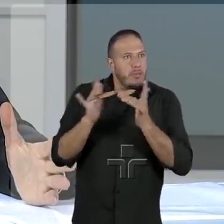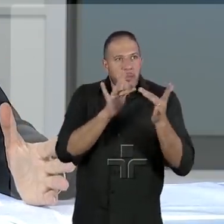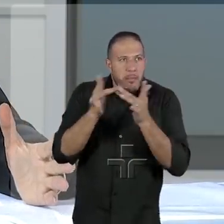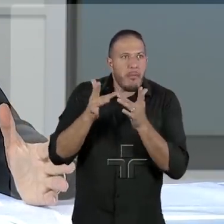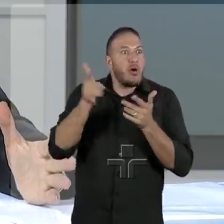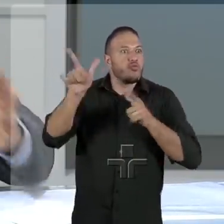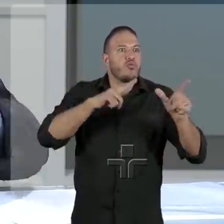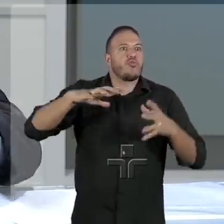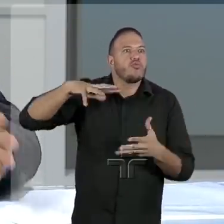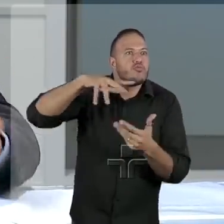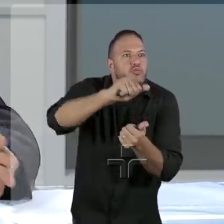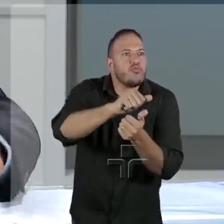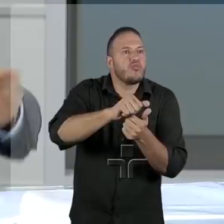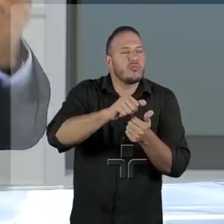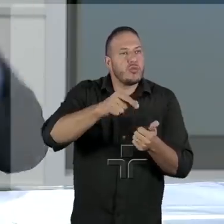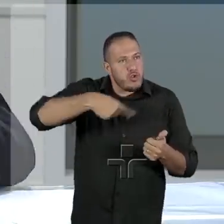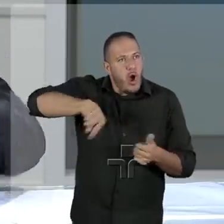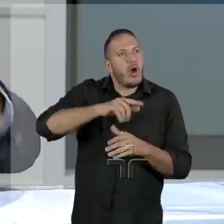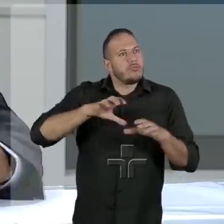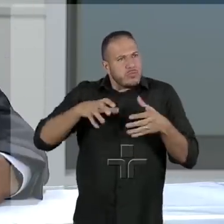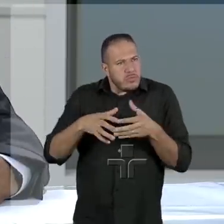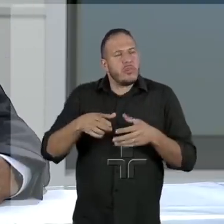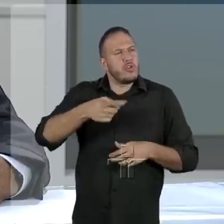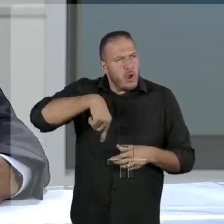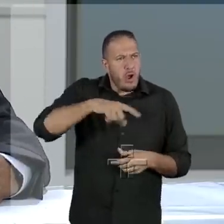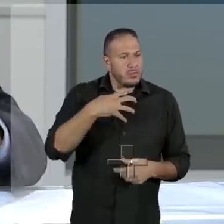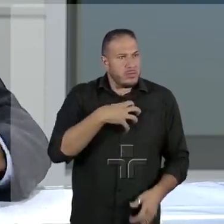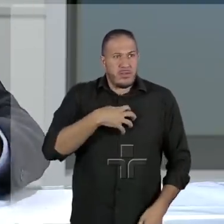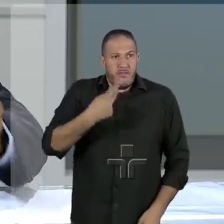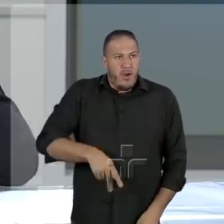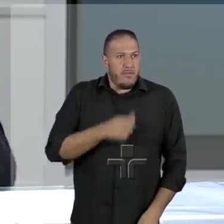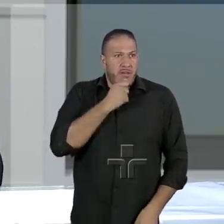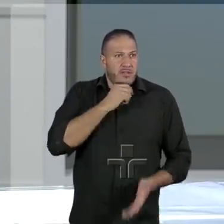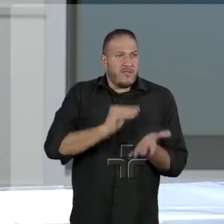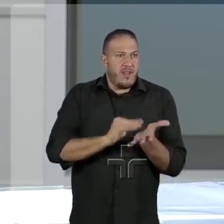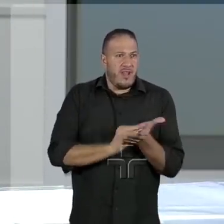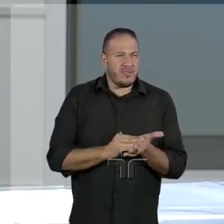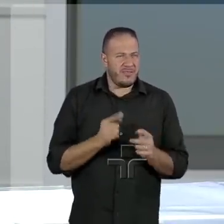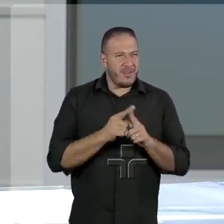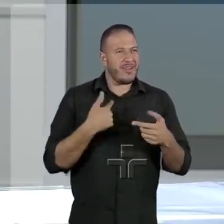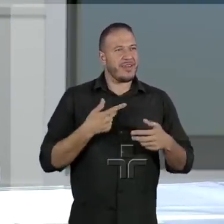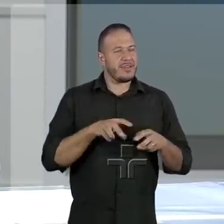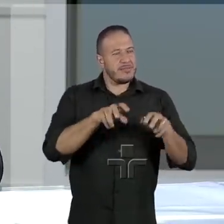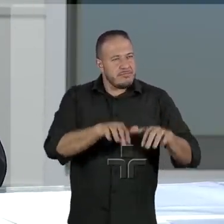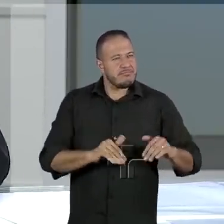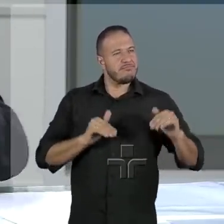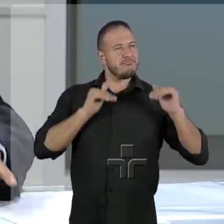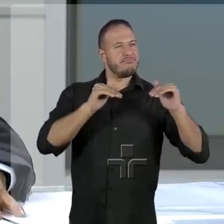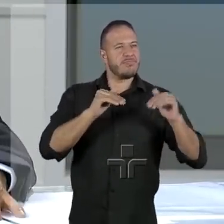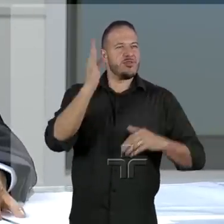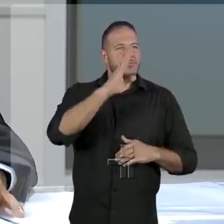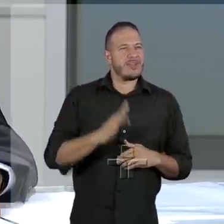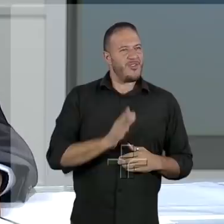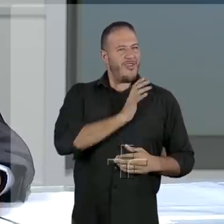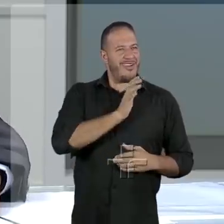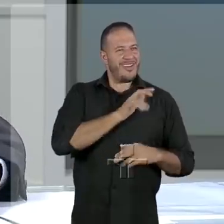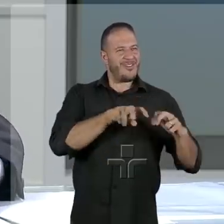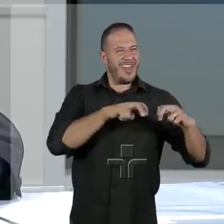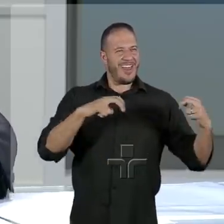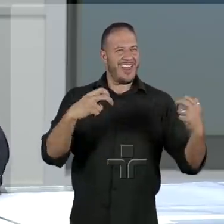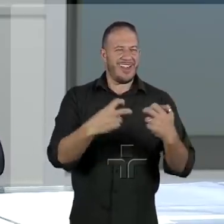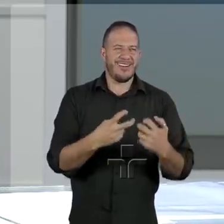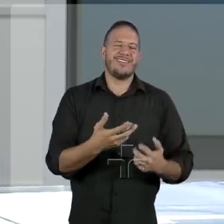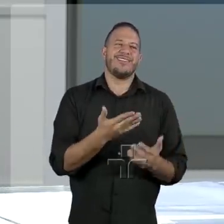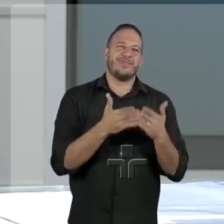inteiro. Porque estamos nesse time e somos o que somos. Agora, querer passar agora como sendo o Brasil é um país rico? Ora,